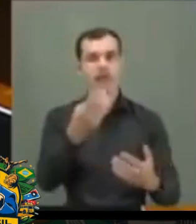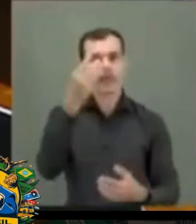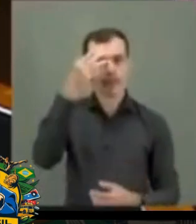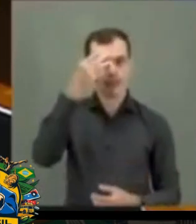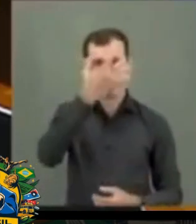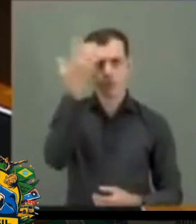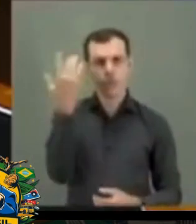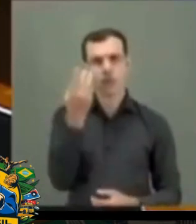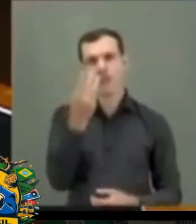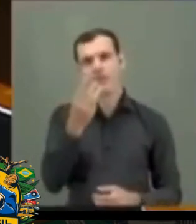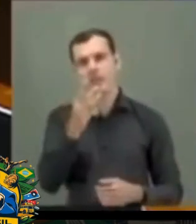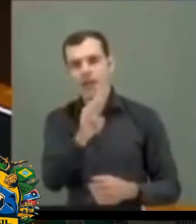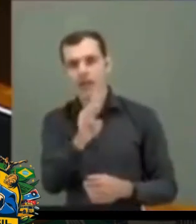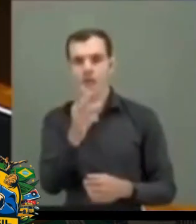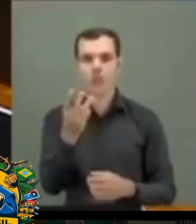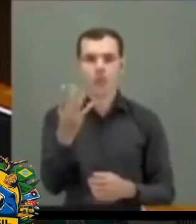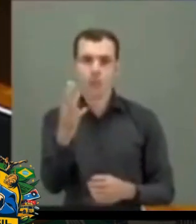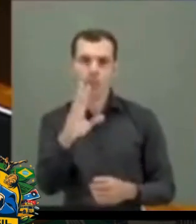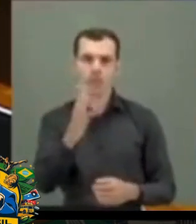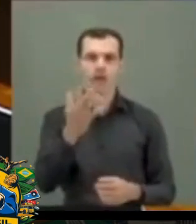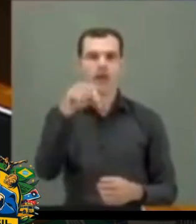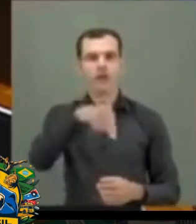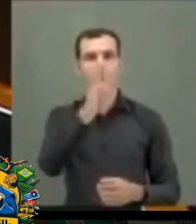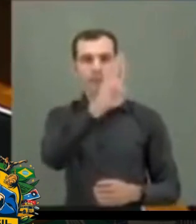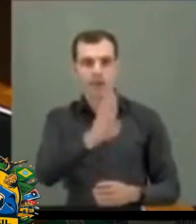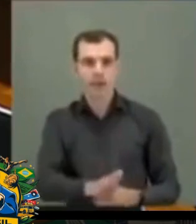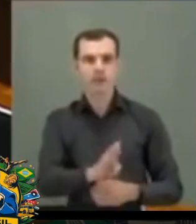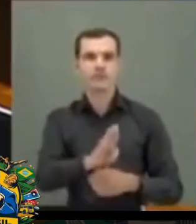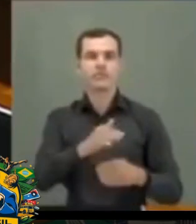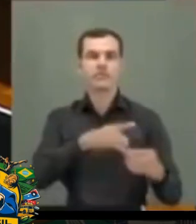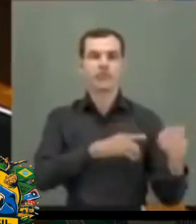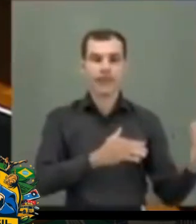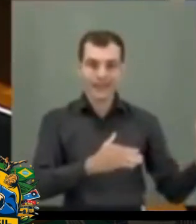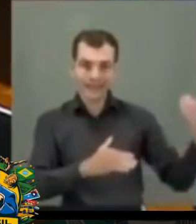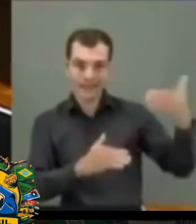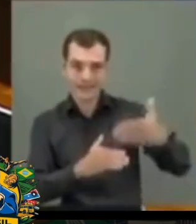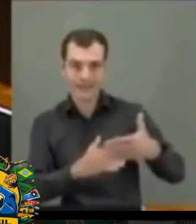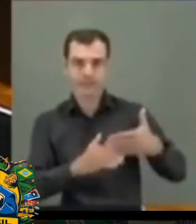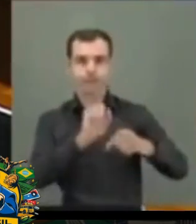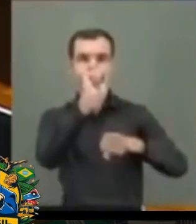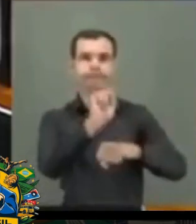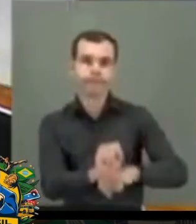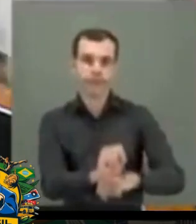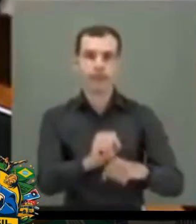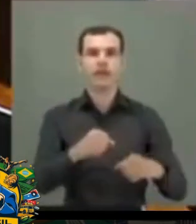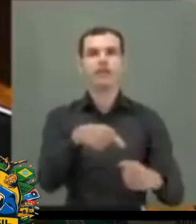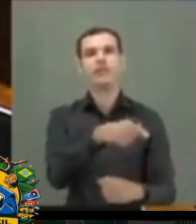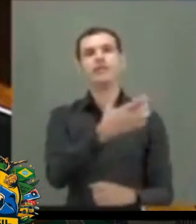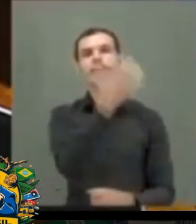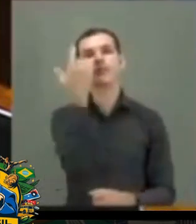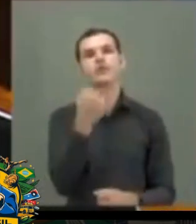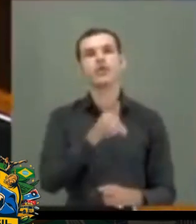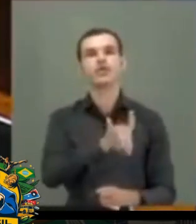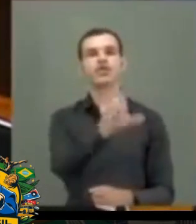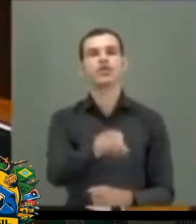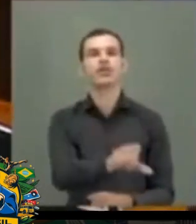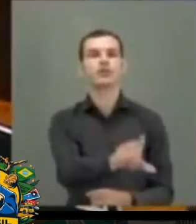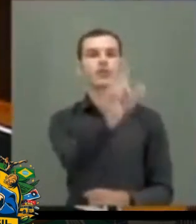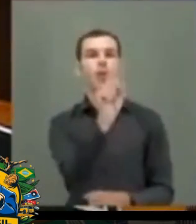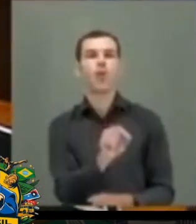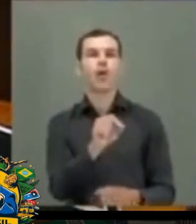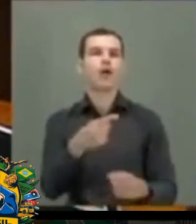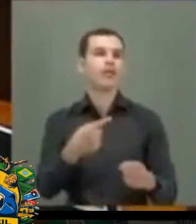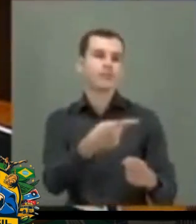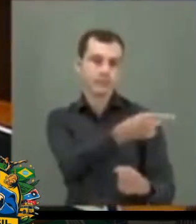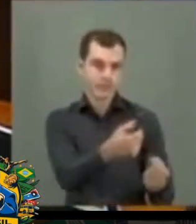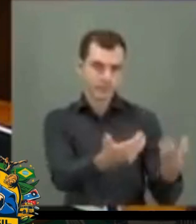são impedidos de entrar ou retidos. Esse indivíduo foi escolhido nessa data e, pelo que o senhor falou aqui, a leitura